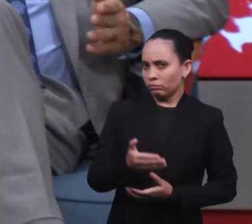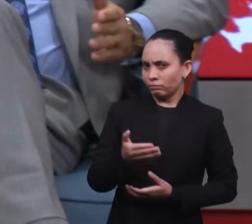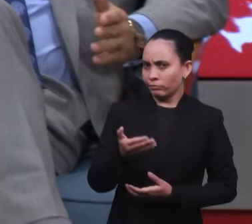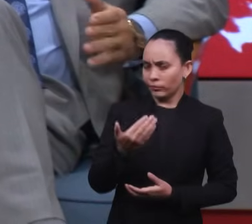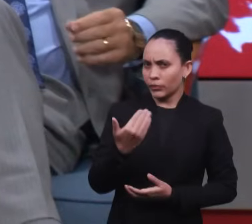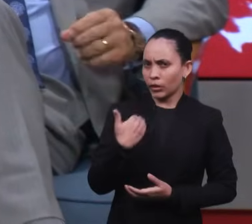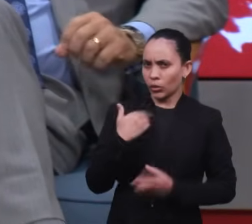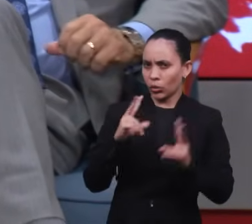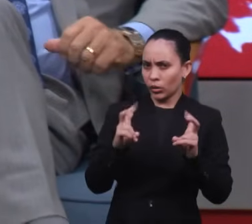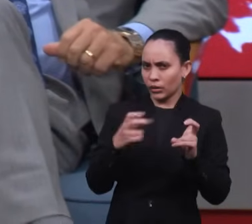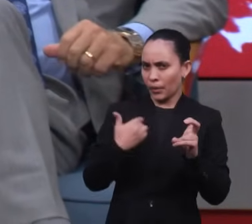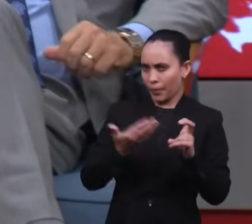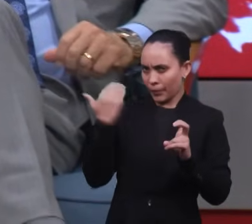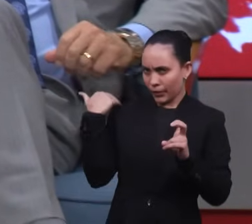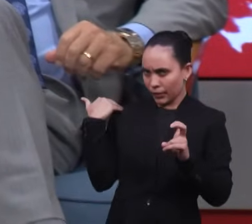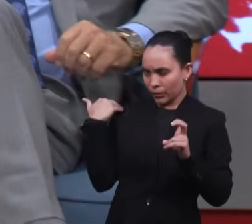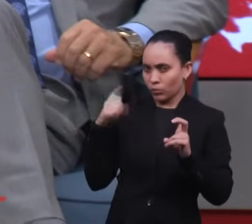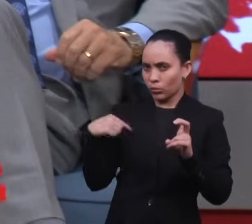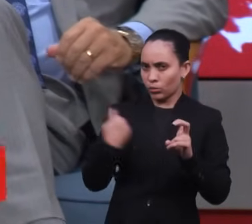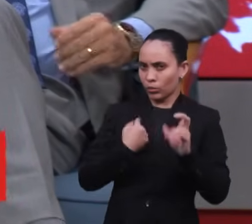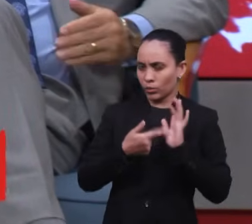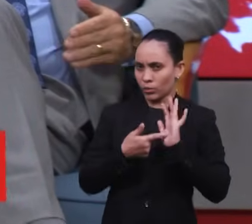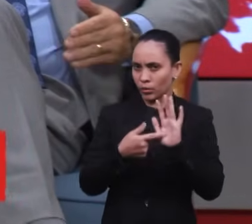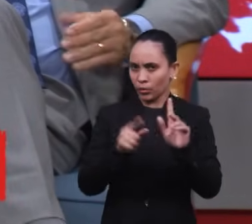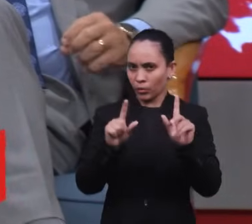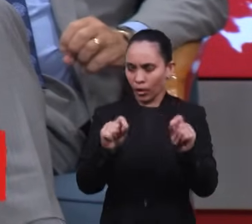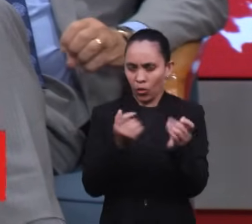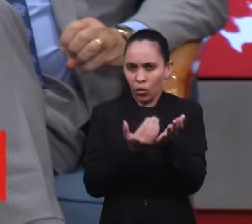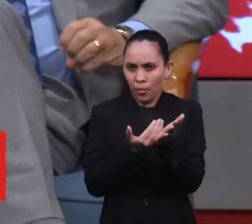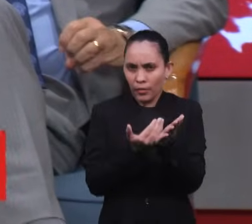No último episódio, nós